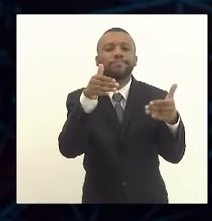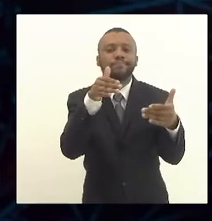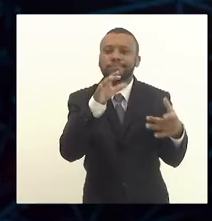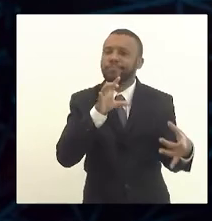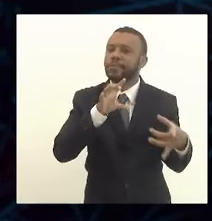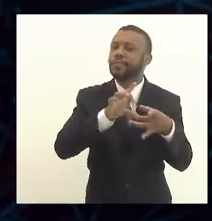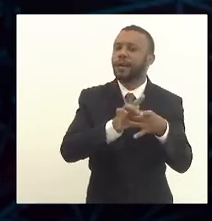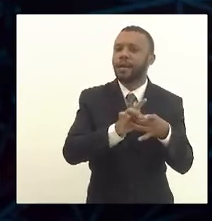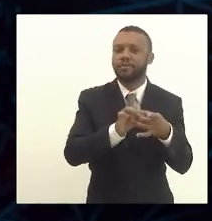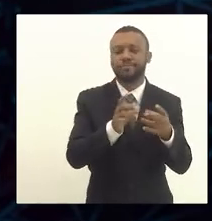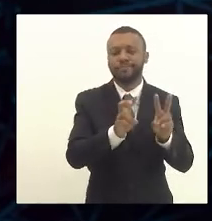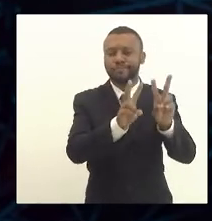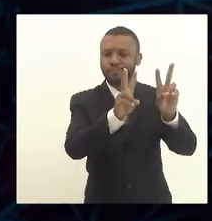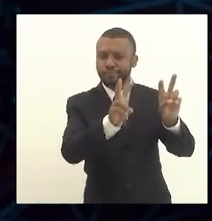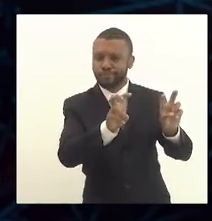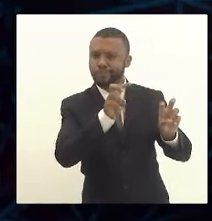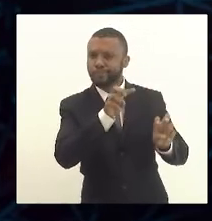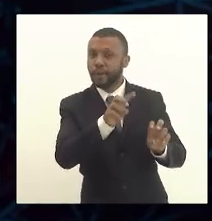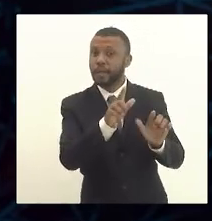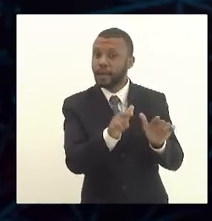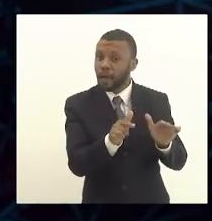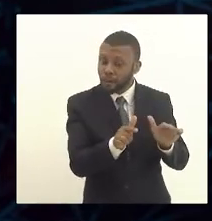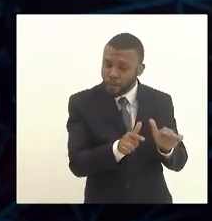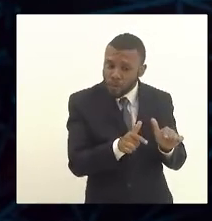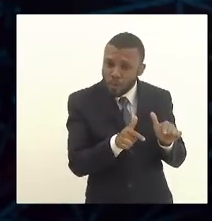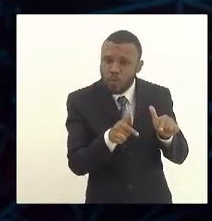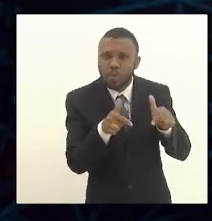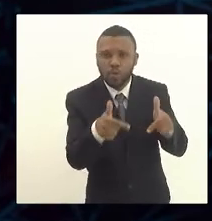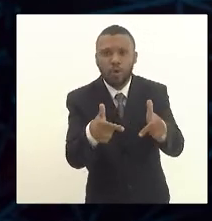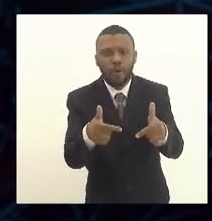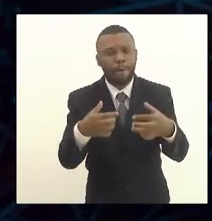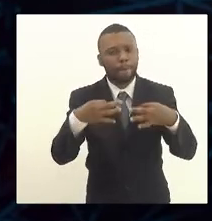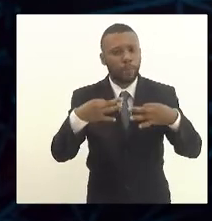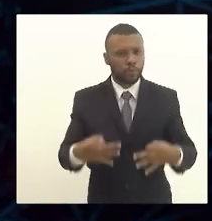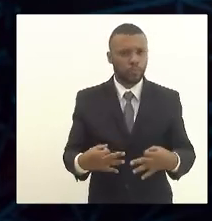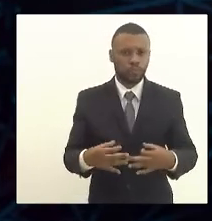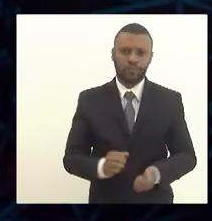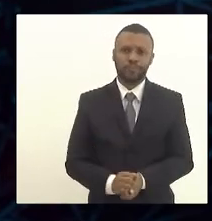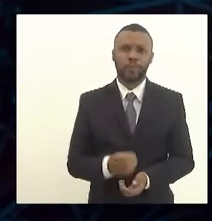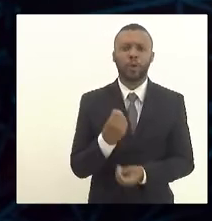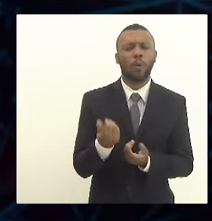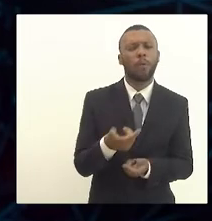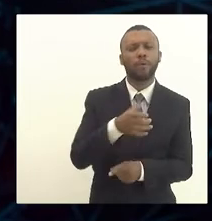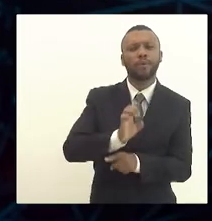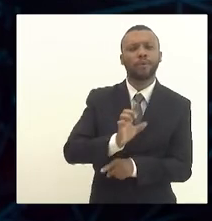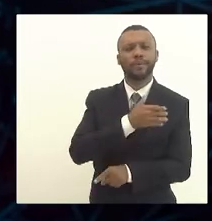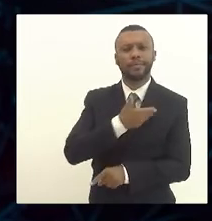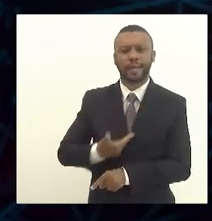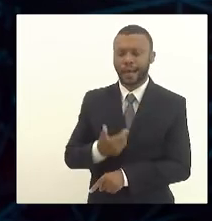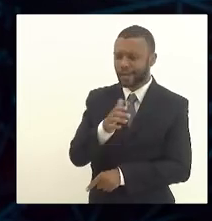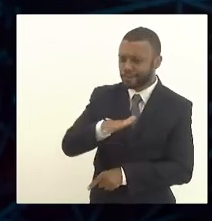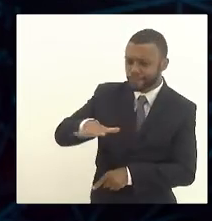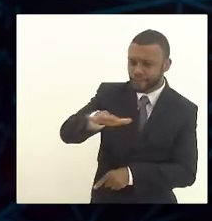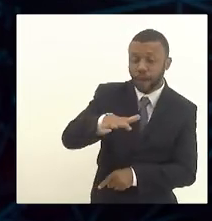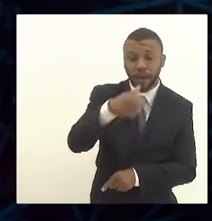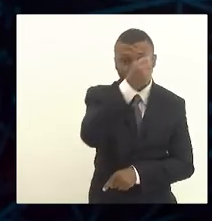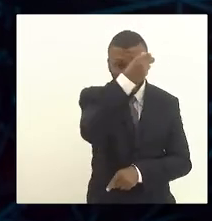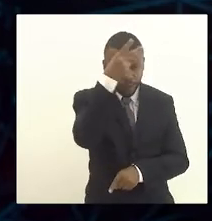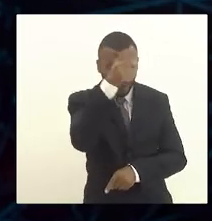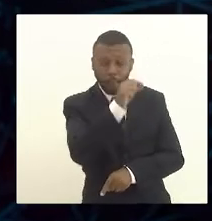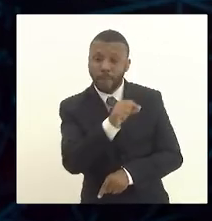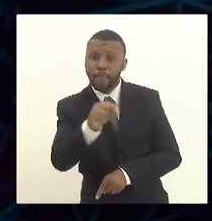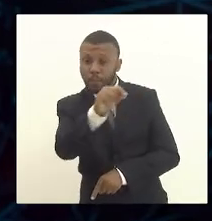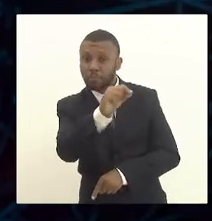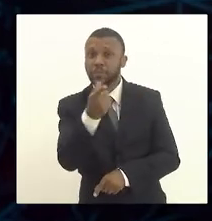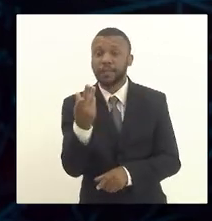postura ativa, que foi bem colocada aí pelo Igor, quer dizer, como que os entes podem efetivamente estar inseridos